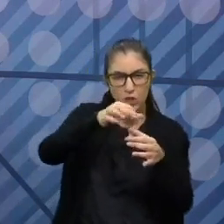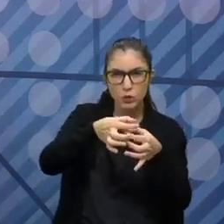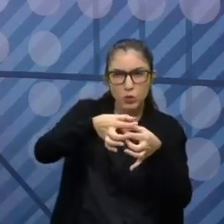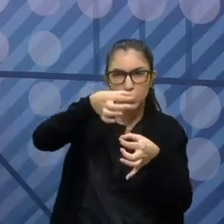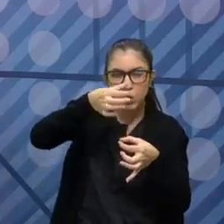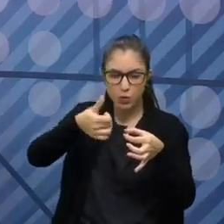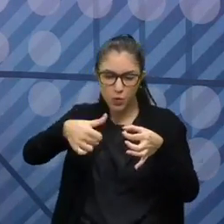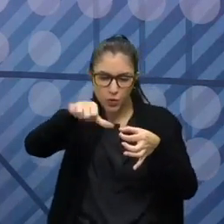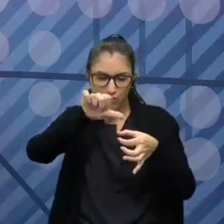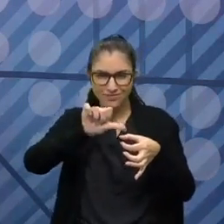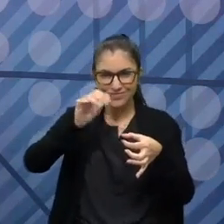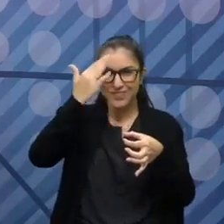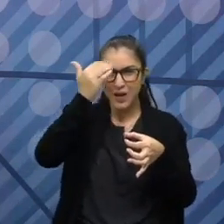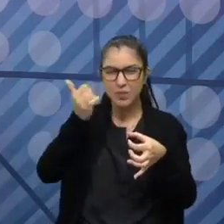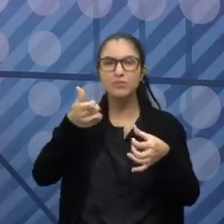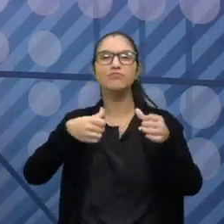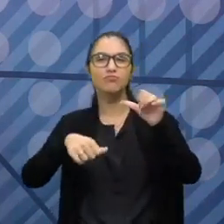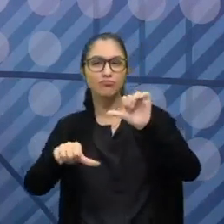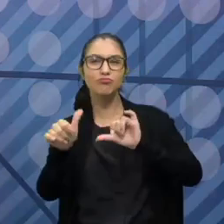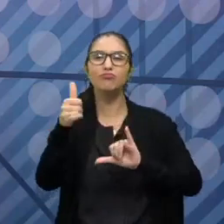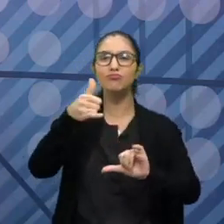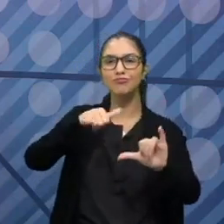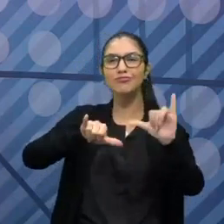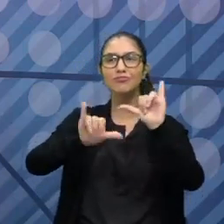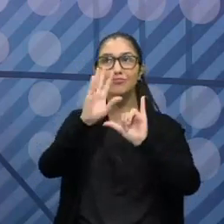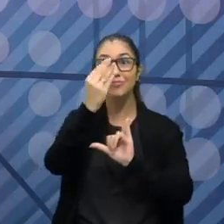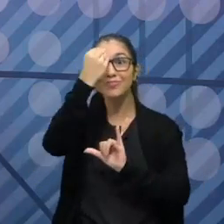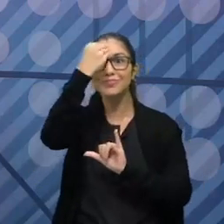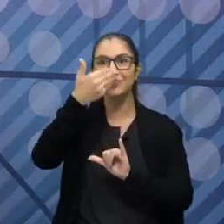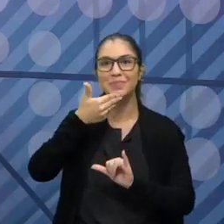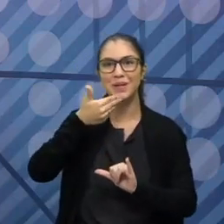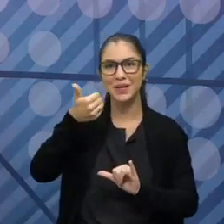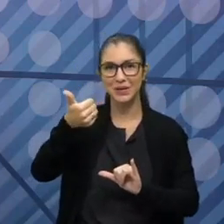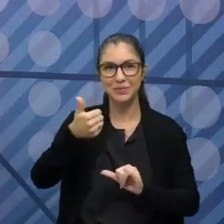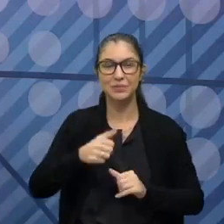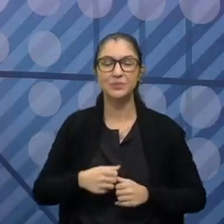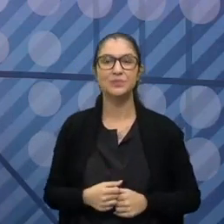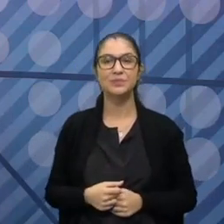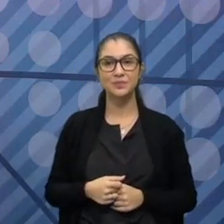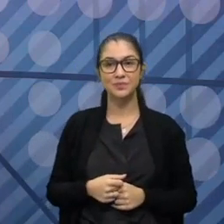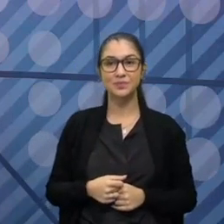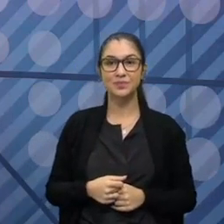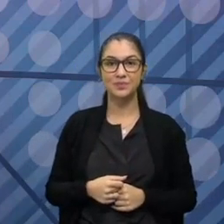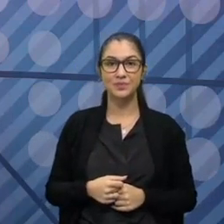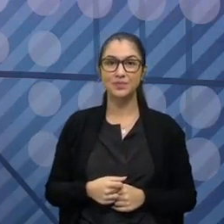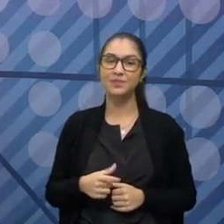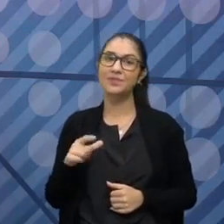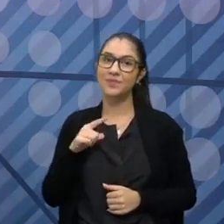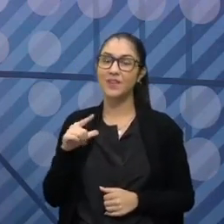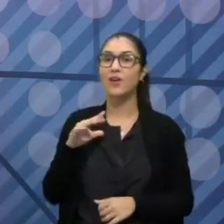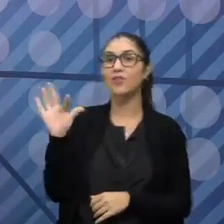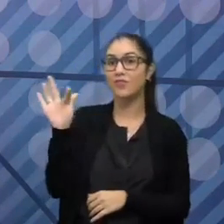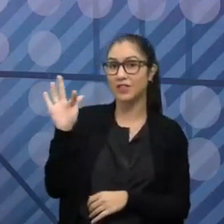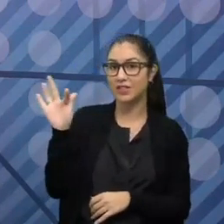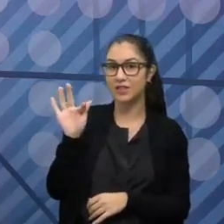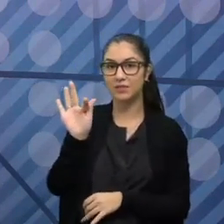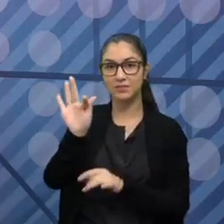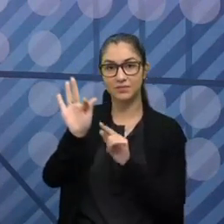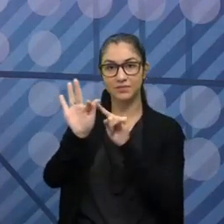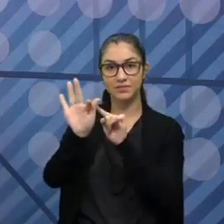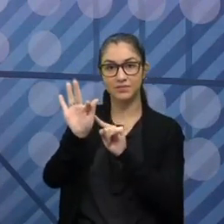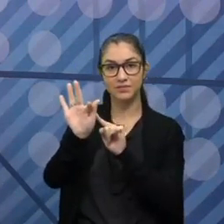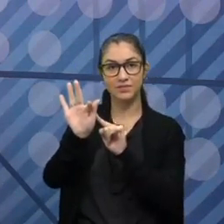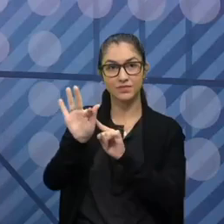de ensaio, ó. Beleza? Assim a gente vai fixando melhor a química. Física, um empréstimo do português, né?